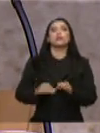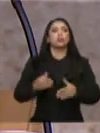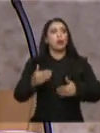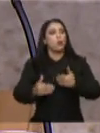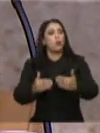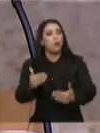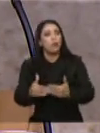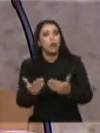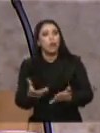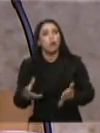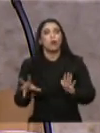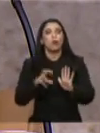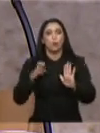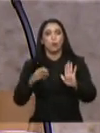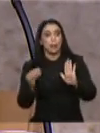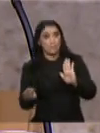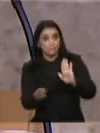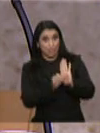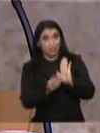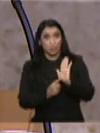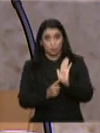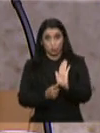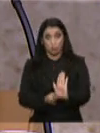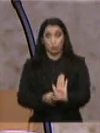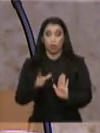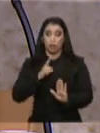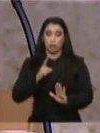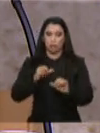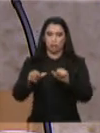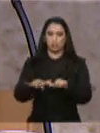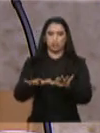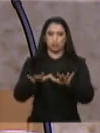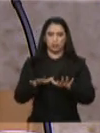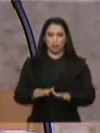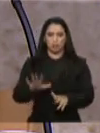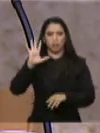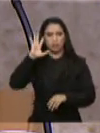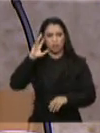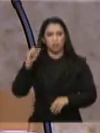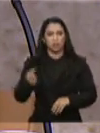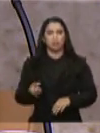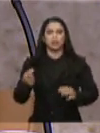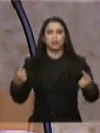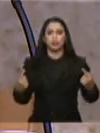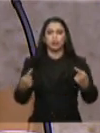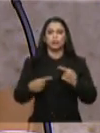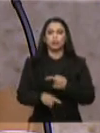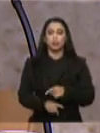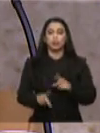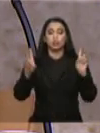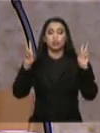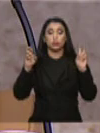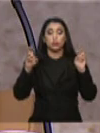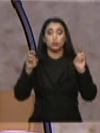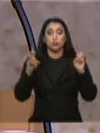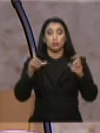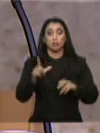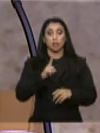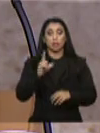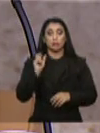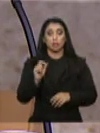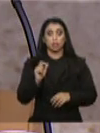ementa respectiva destaca, este plenário decidiu a controvérsia a respeito da